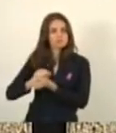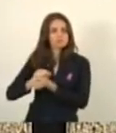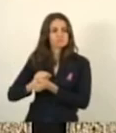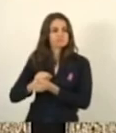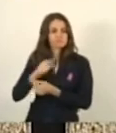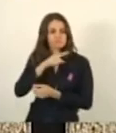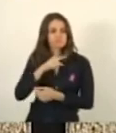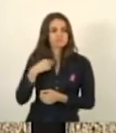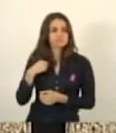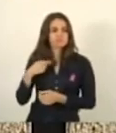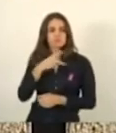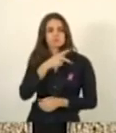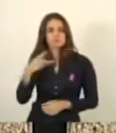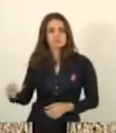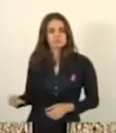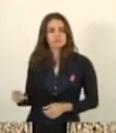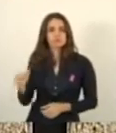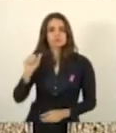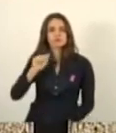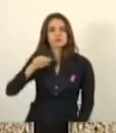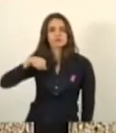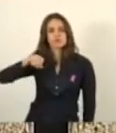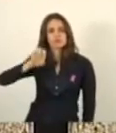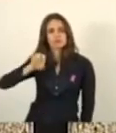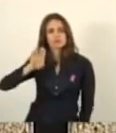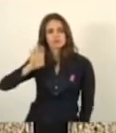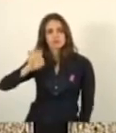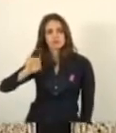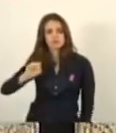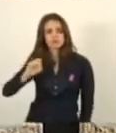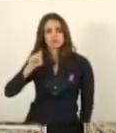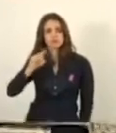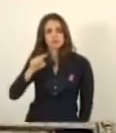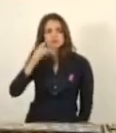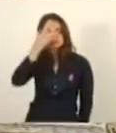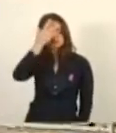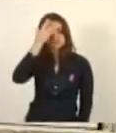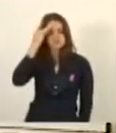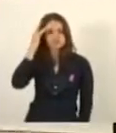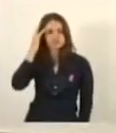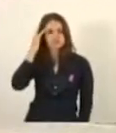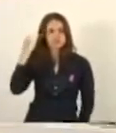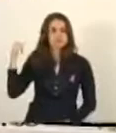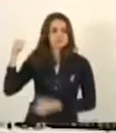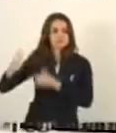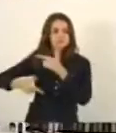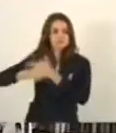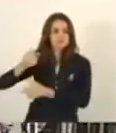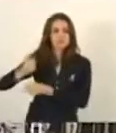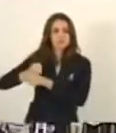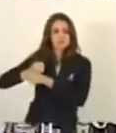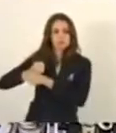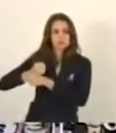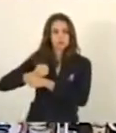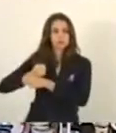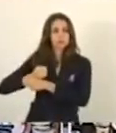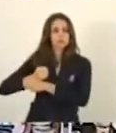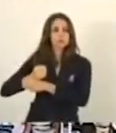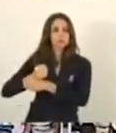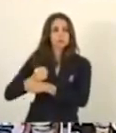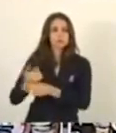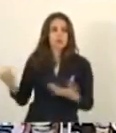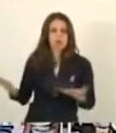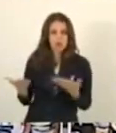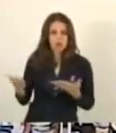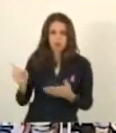da Hebes, o presidente da Hebes, Silene. Então, são pessoas que a gente vem trabalhando há muitos anos. Não é